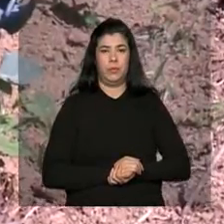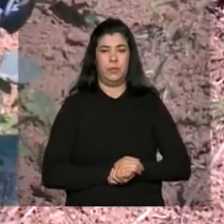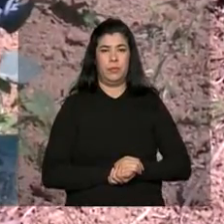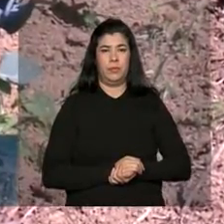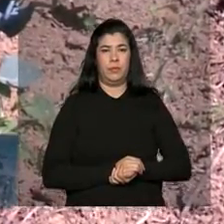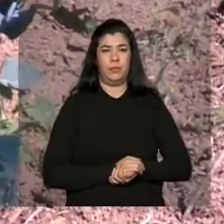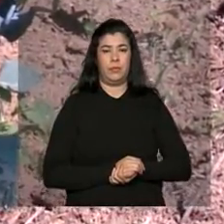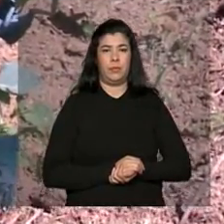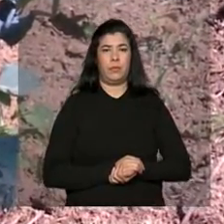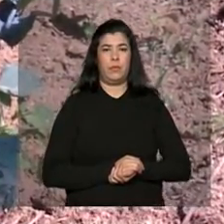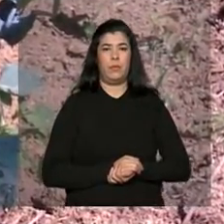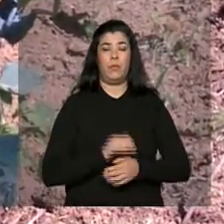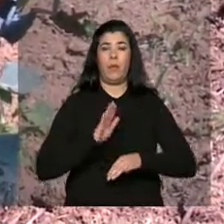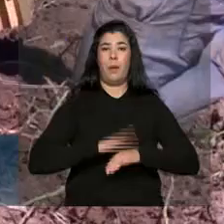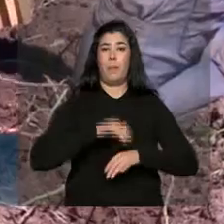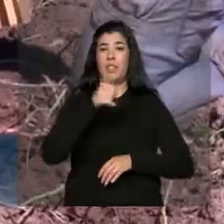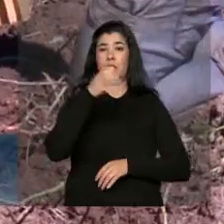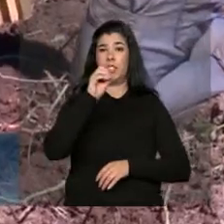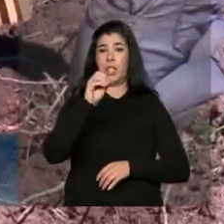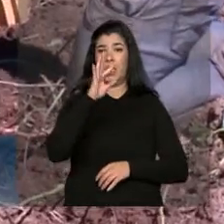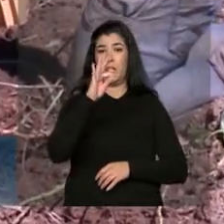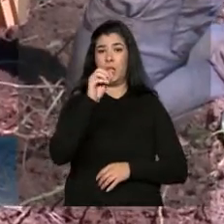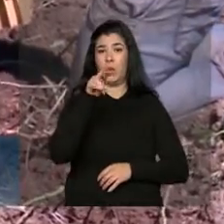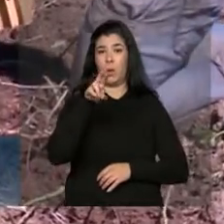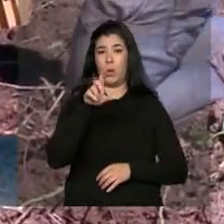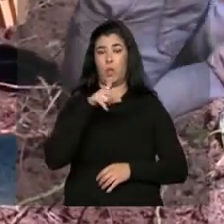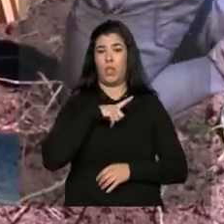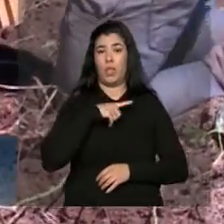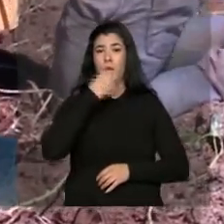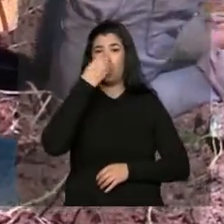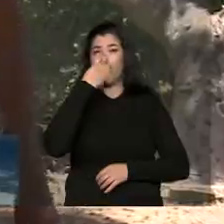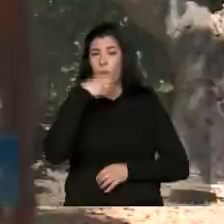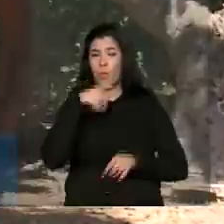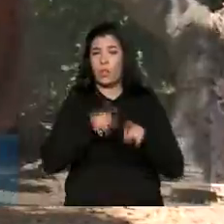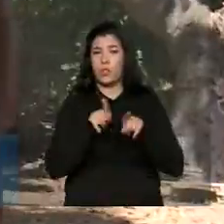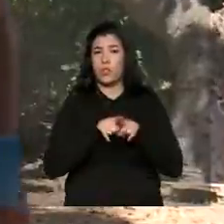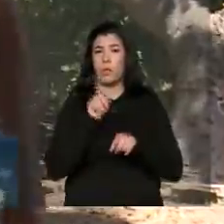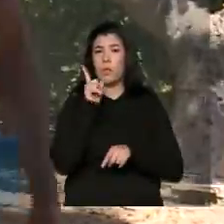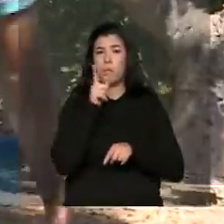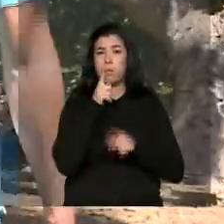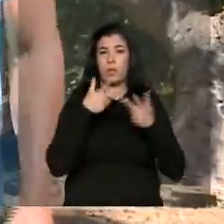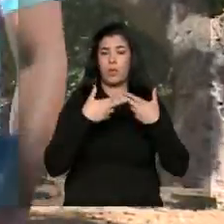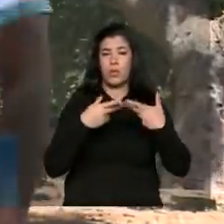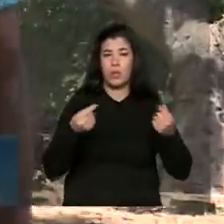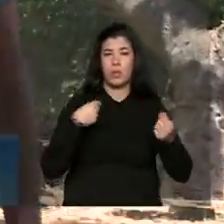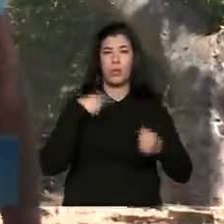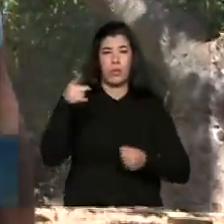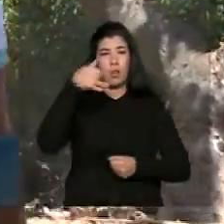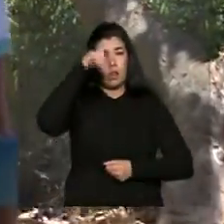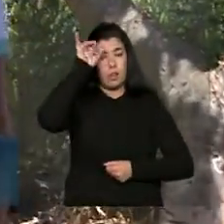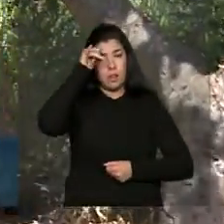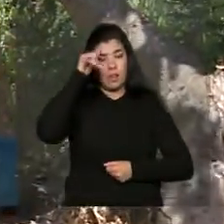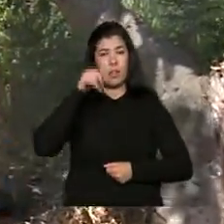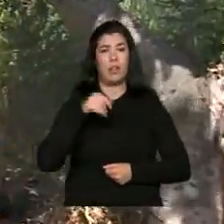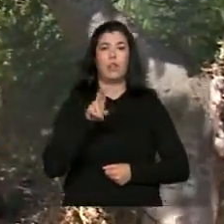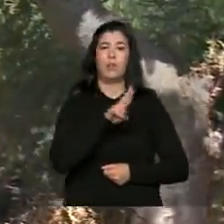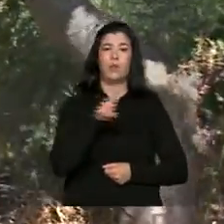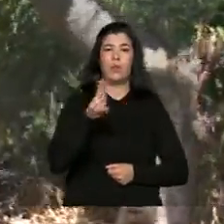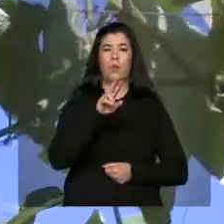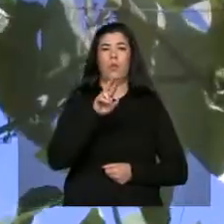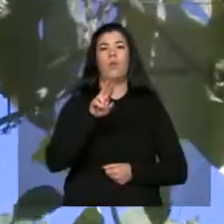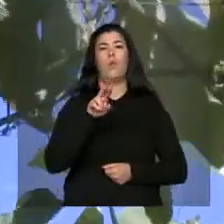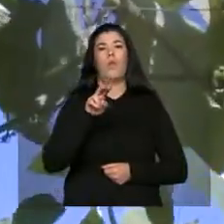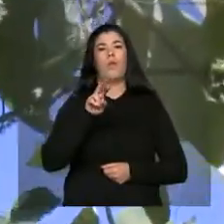Mais de 10 toneladas de verduras e legumes são produzidas por mês na chácara do agricultor familiar